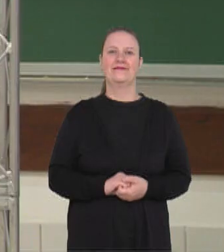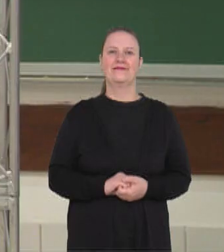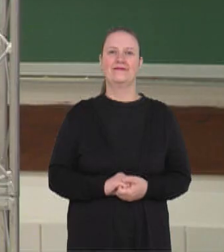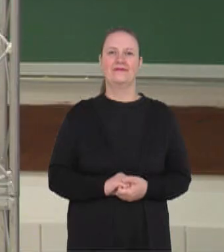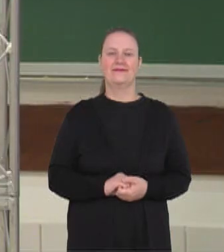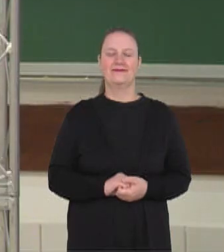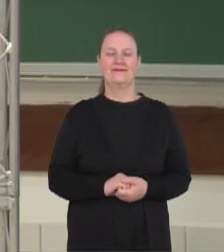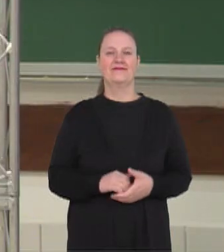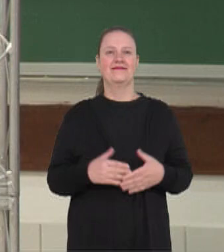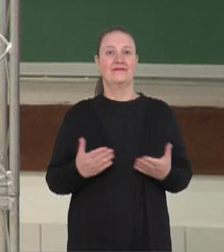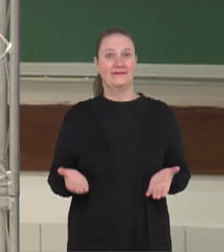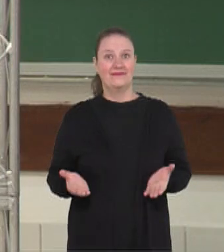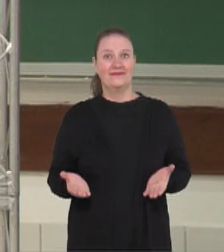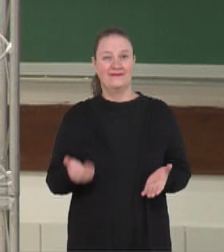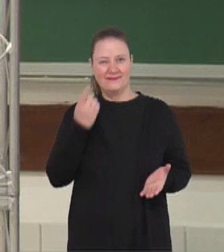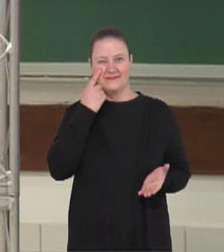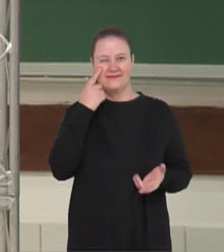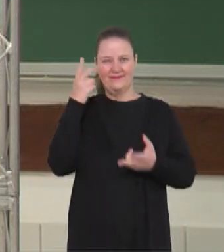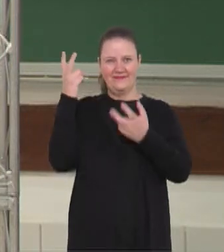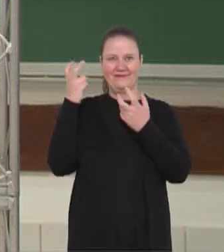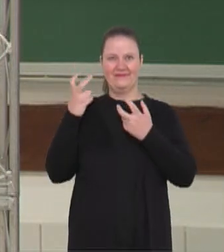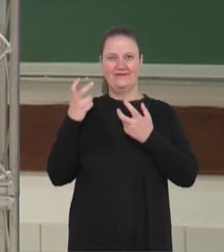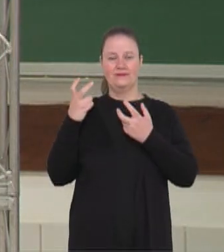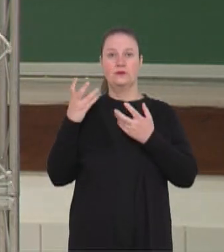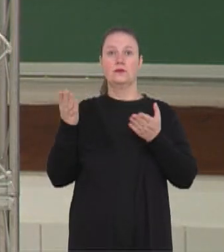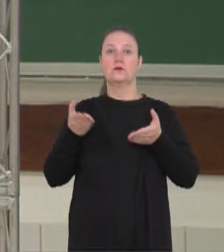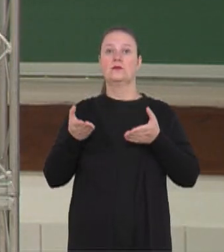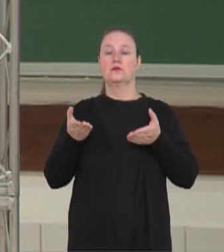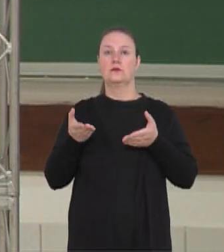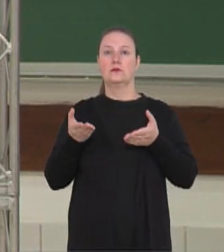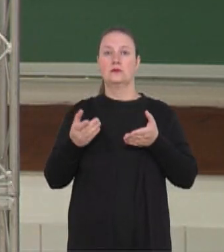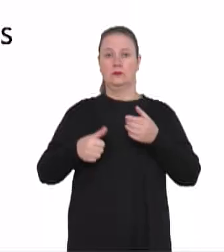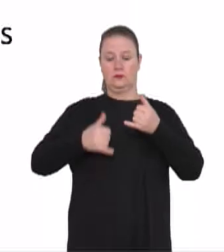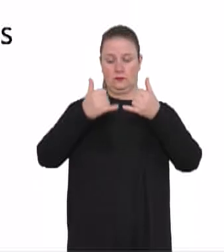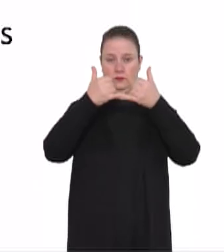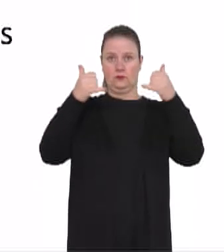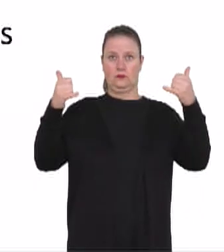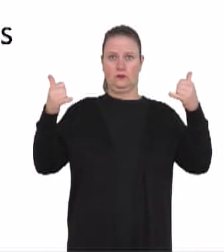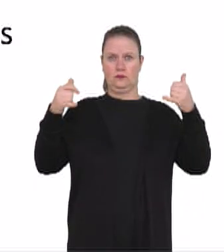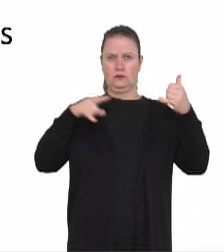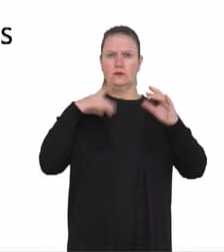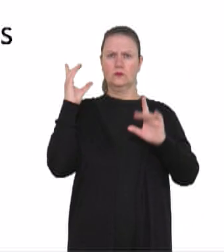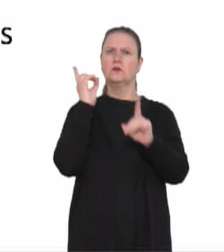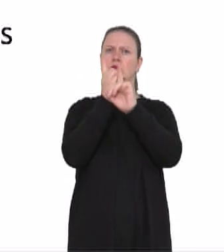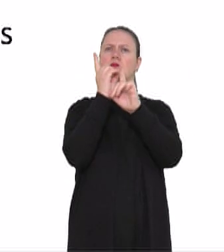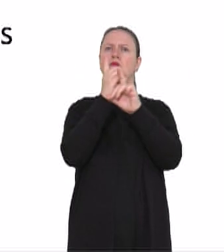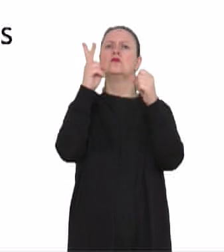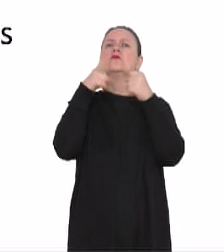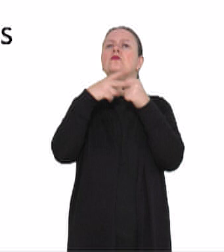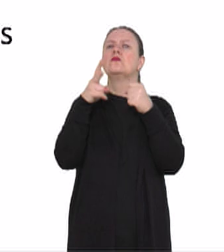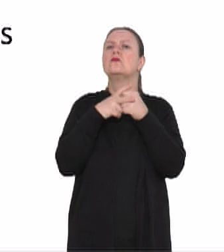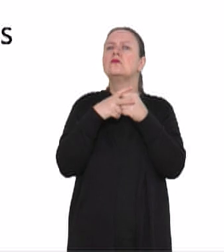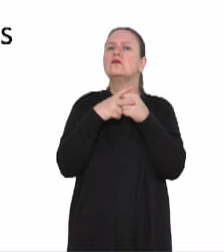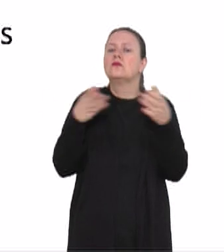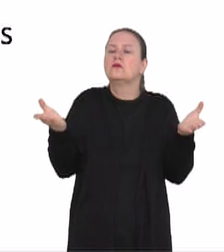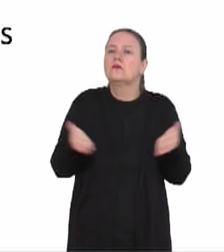So, let's check it. Então, vamos conferir. Na primeira linha, vocês estão vendo algum verbo na primeira linha que esteja no present